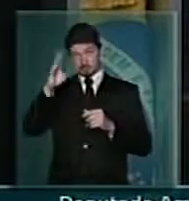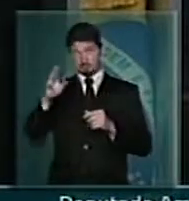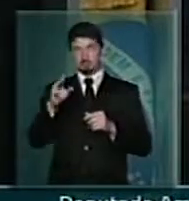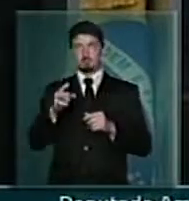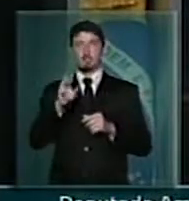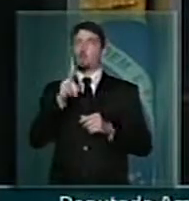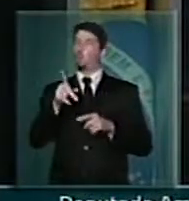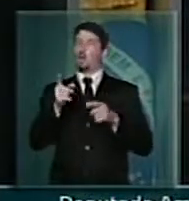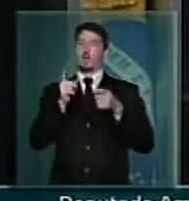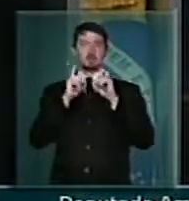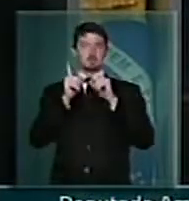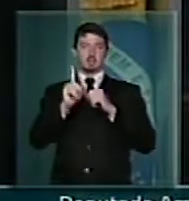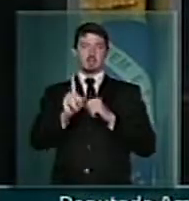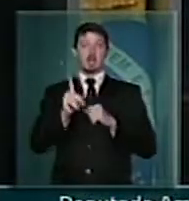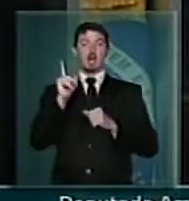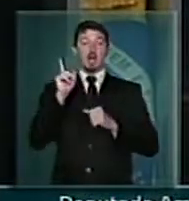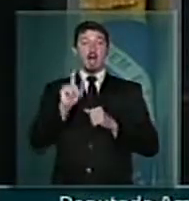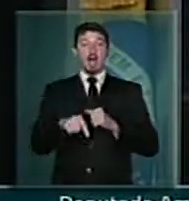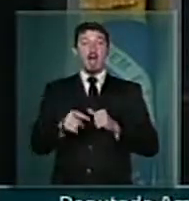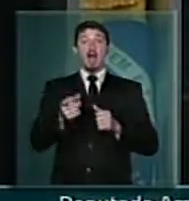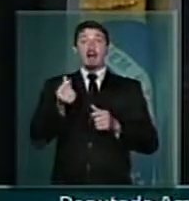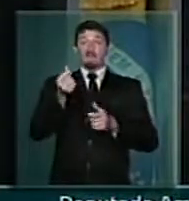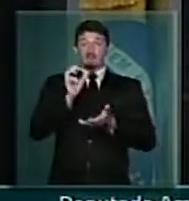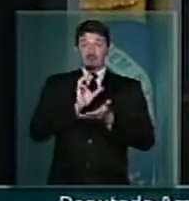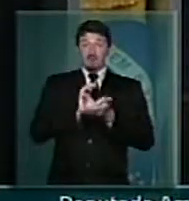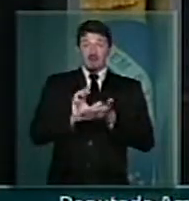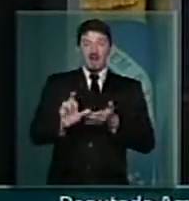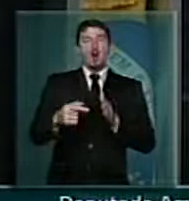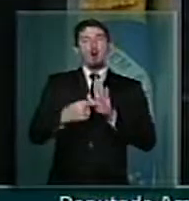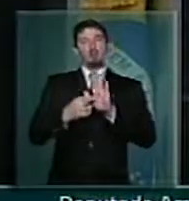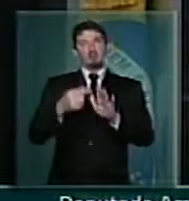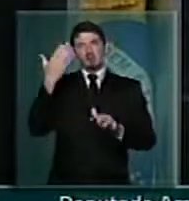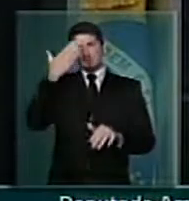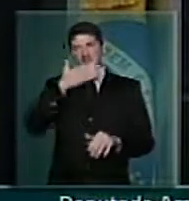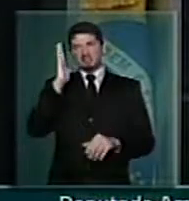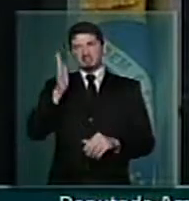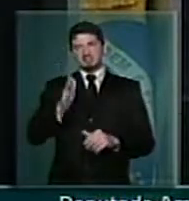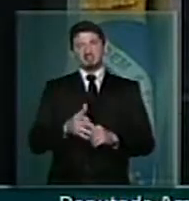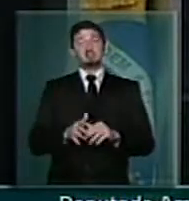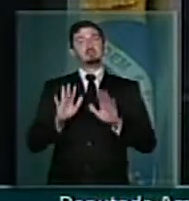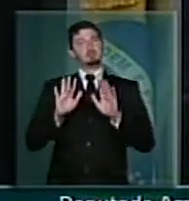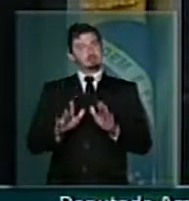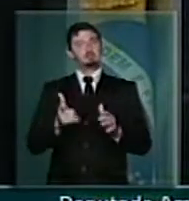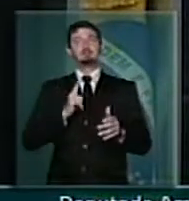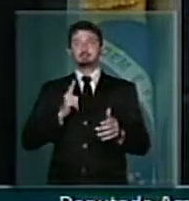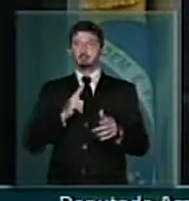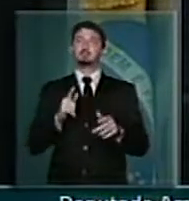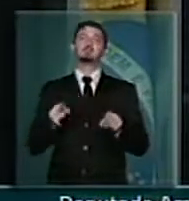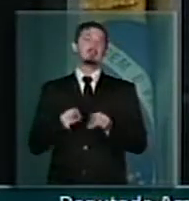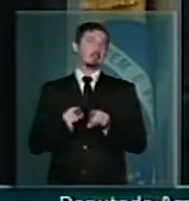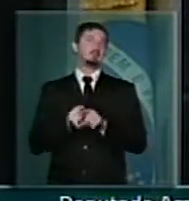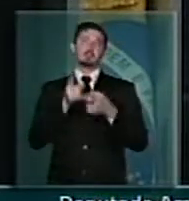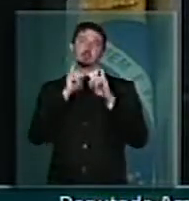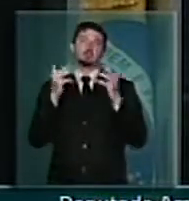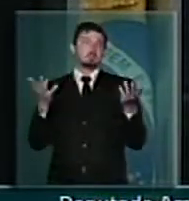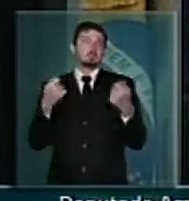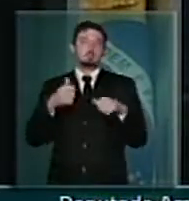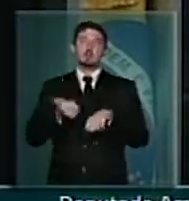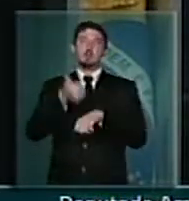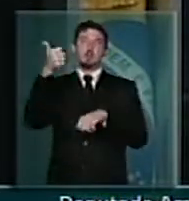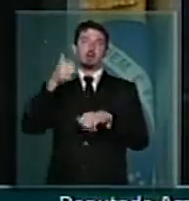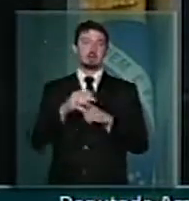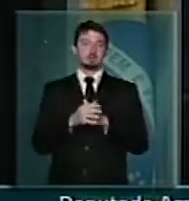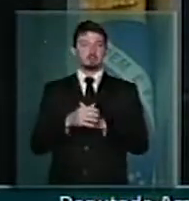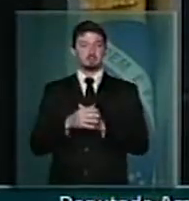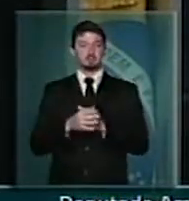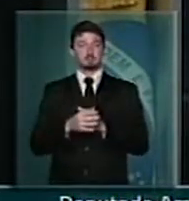gestão, problema central é de financiamento, eu já mostrei aqui, mas nós temos que aperfeiçoar a gestão. Dentre